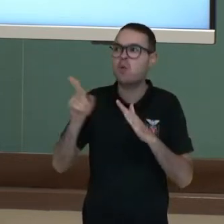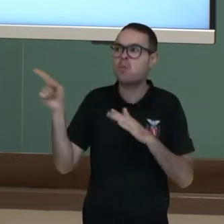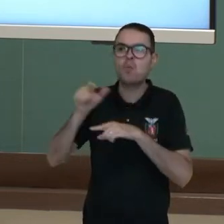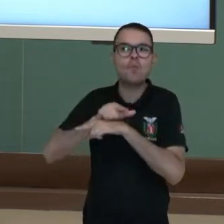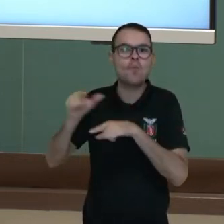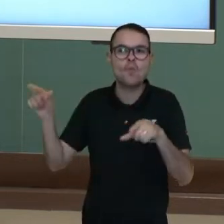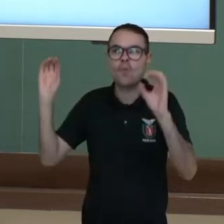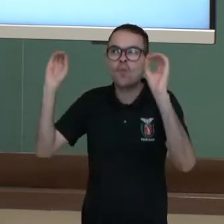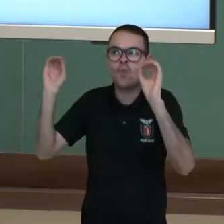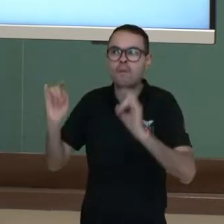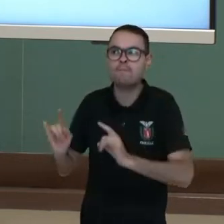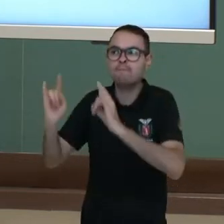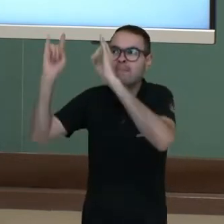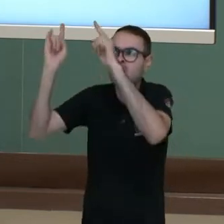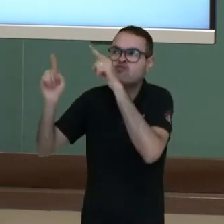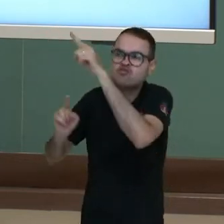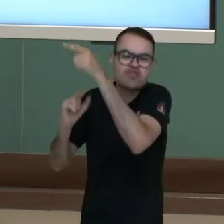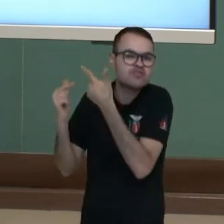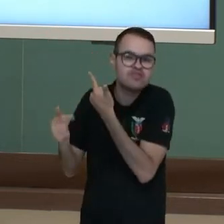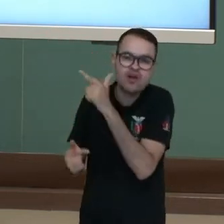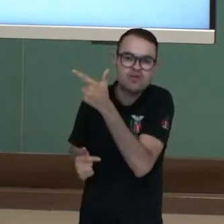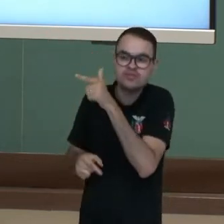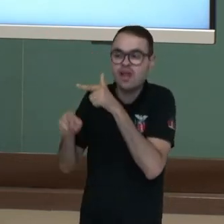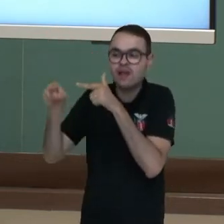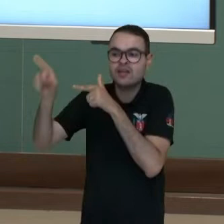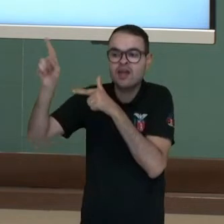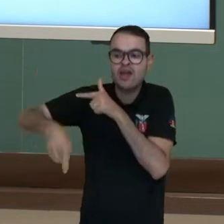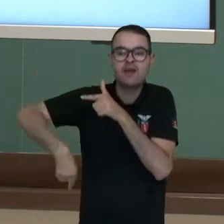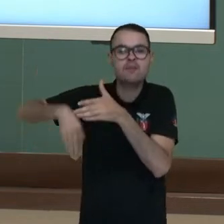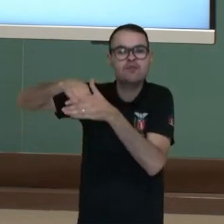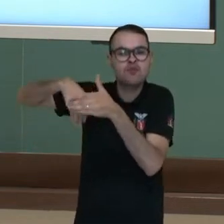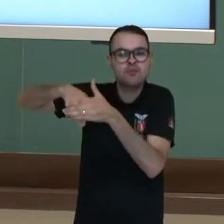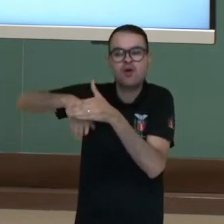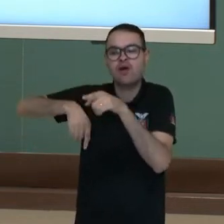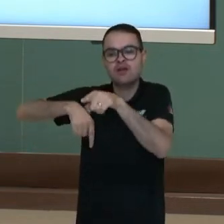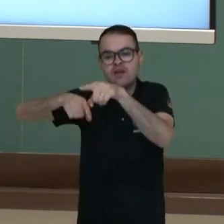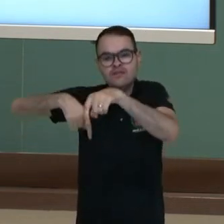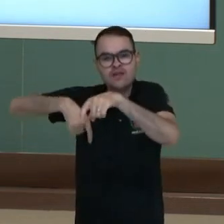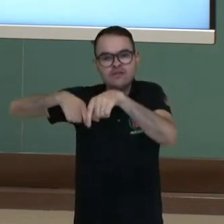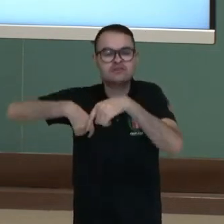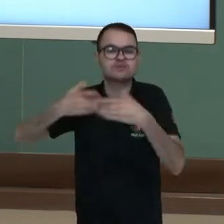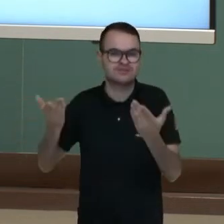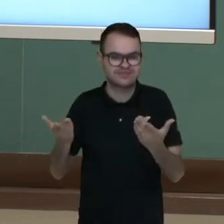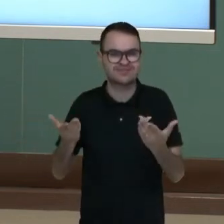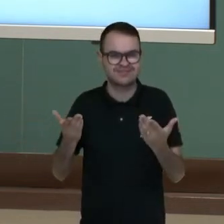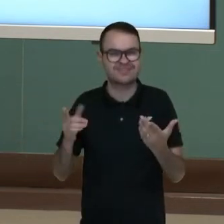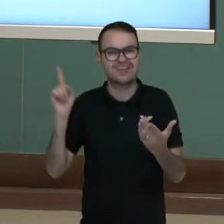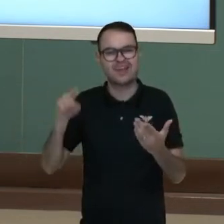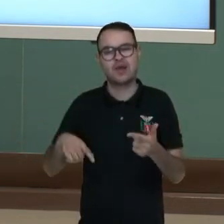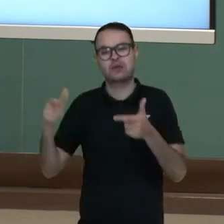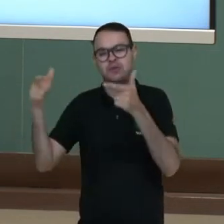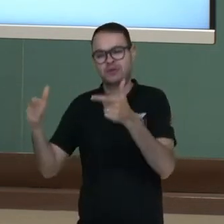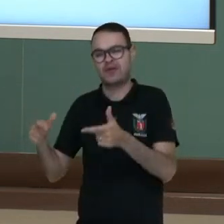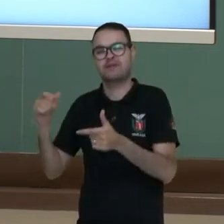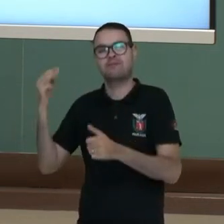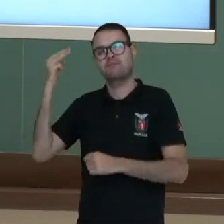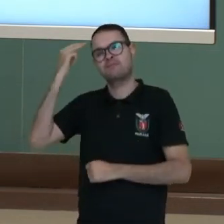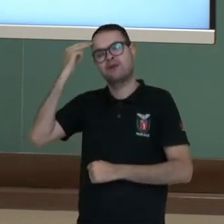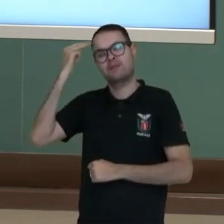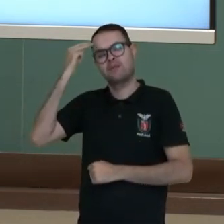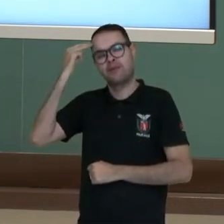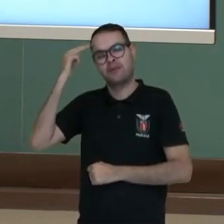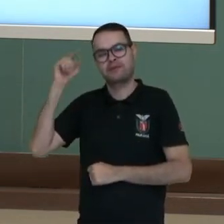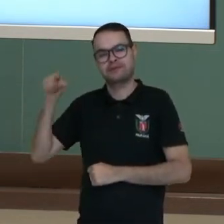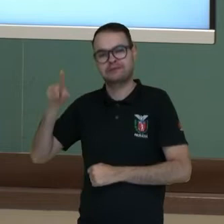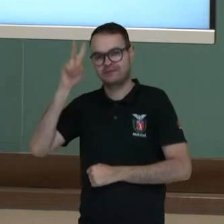existia esse prédio aqui, era um campo de futebol, era uma lavoura, Ou seja, esses espaços de memória e de